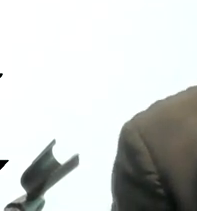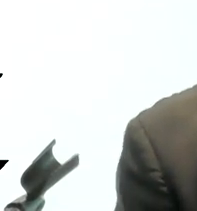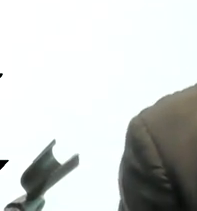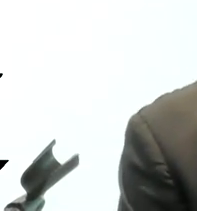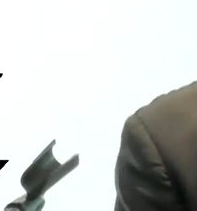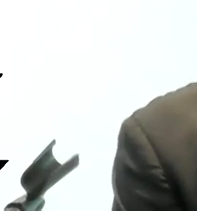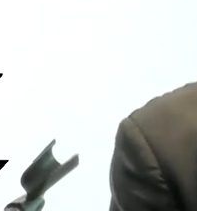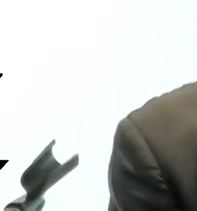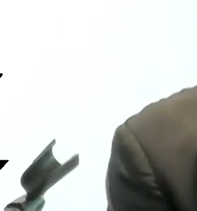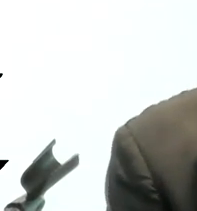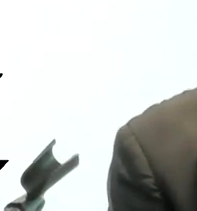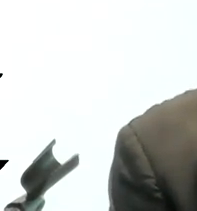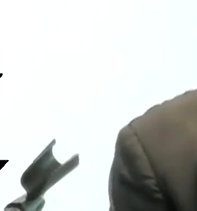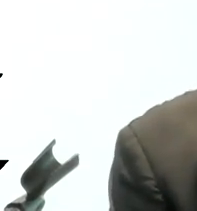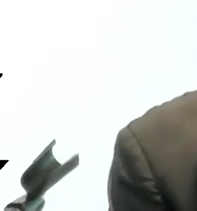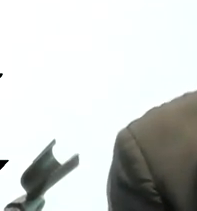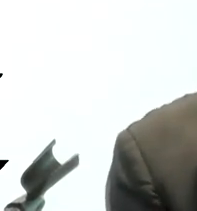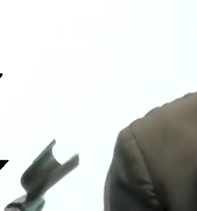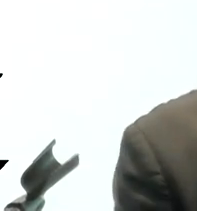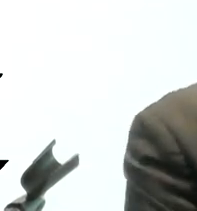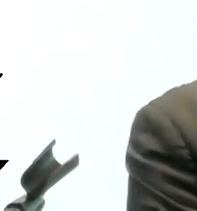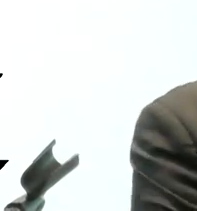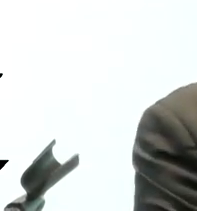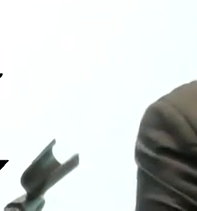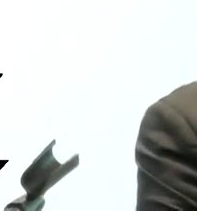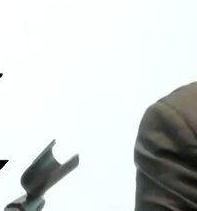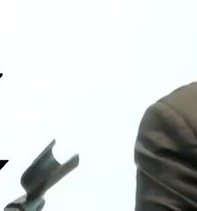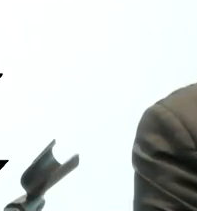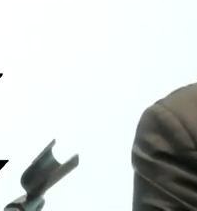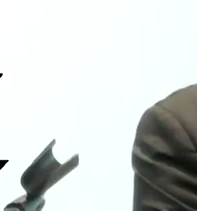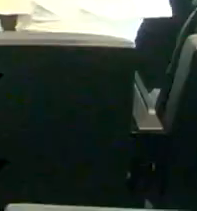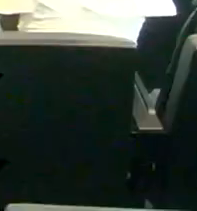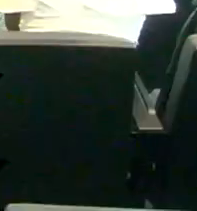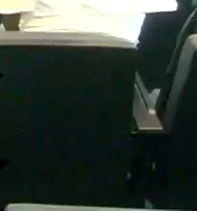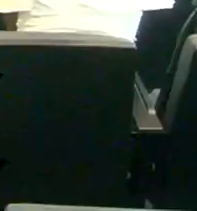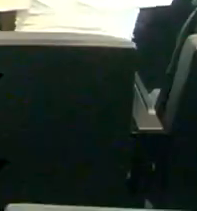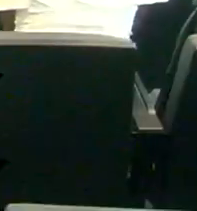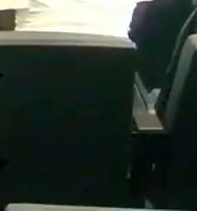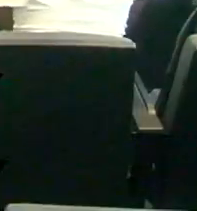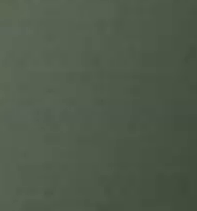apoiados por essa comissão Vamos que vamos encerramos aqui agora comissão